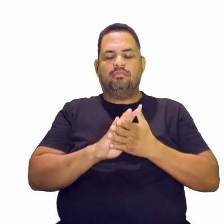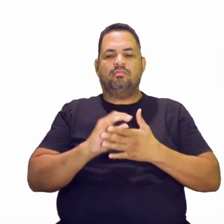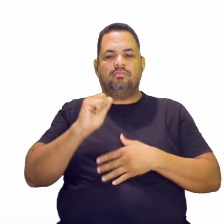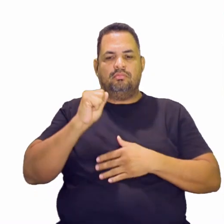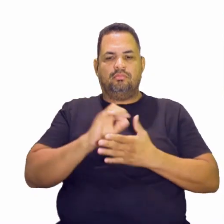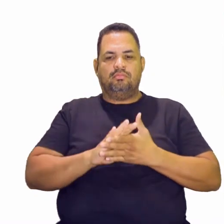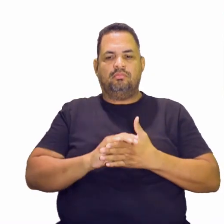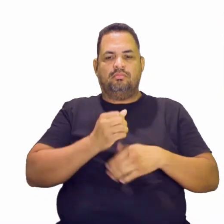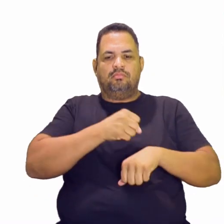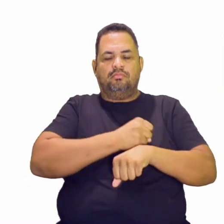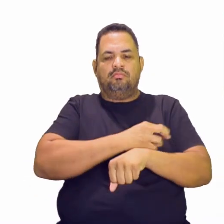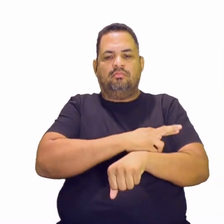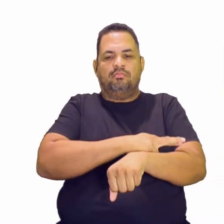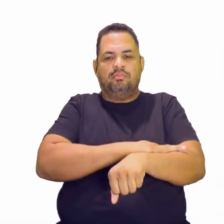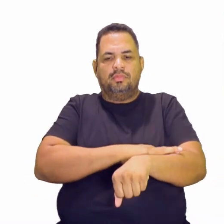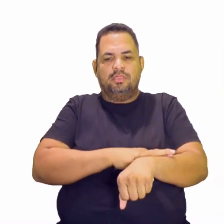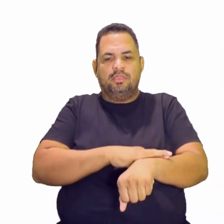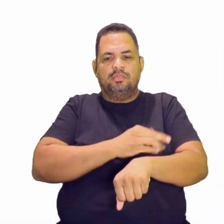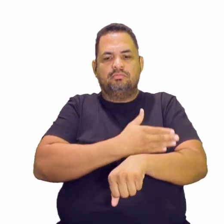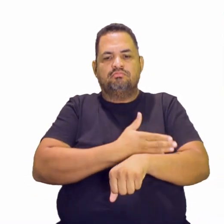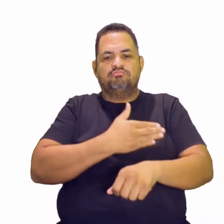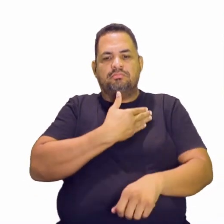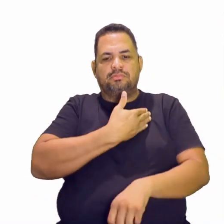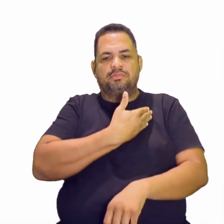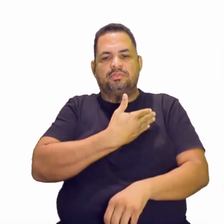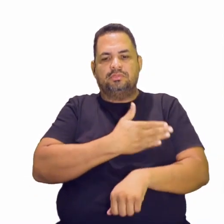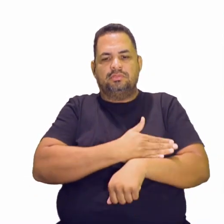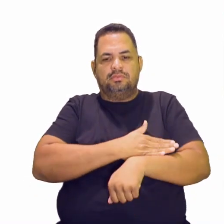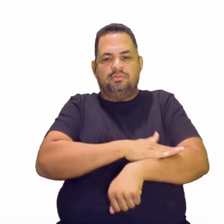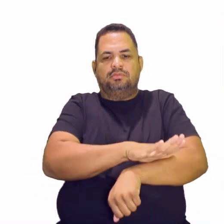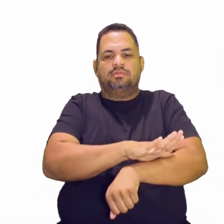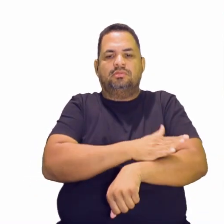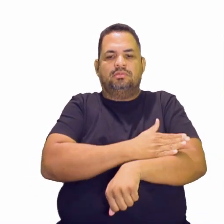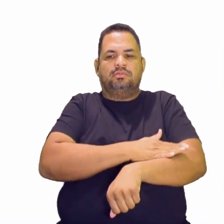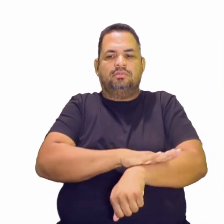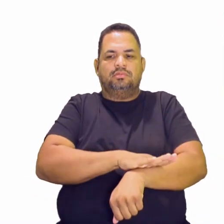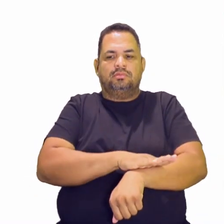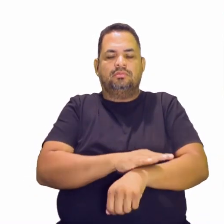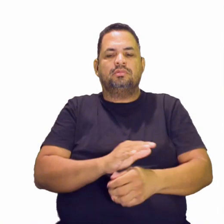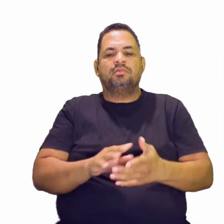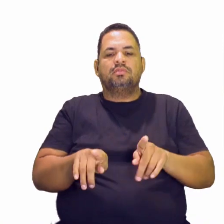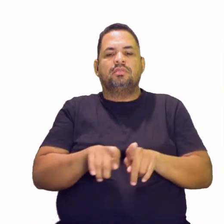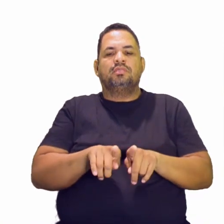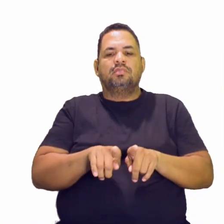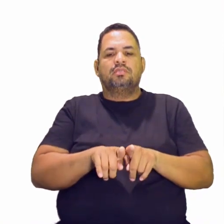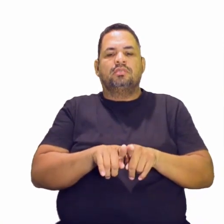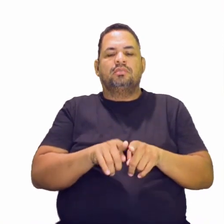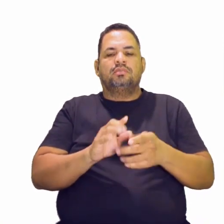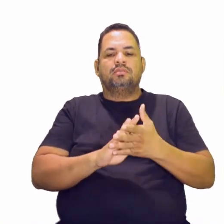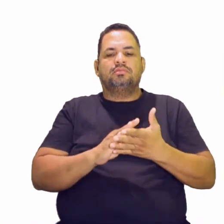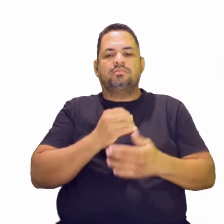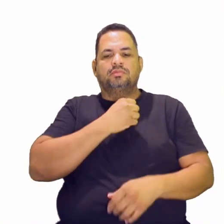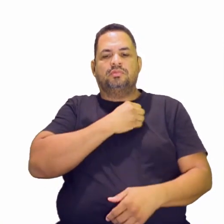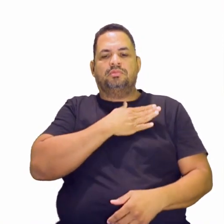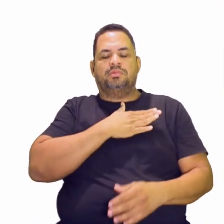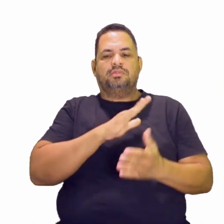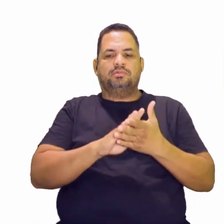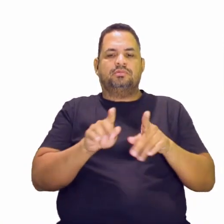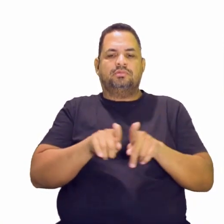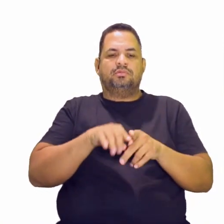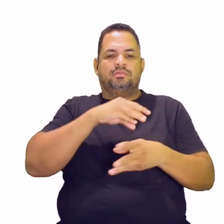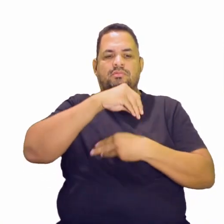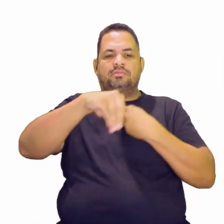resultado do racismo e do preconceito. Então, nós sabemos que o Brasil é um país com a